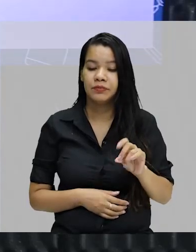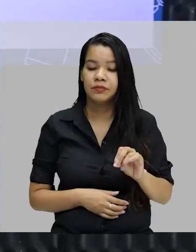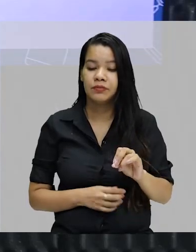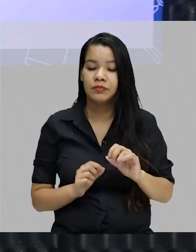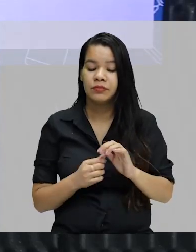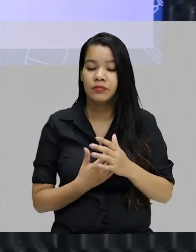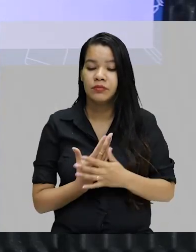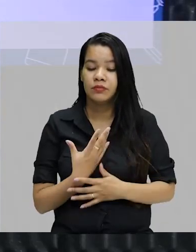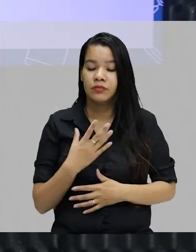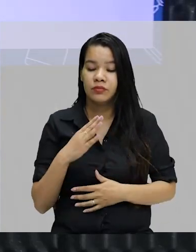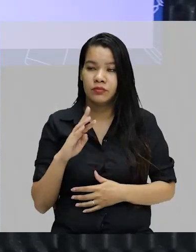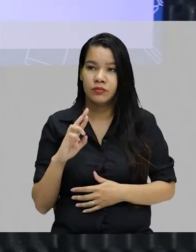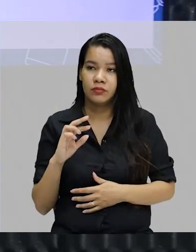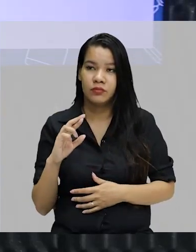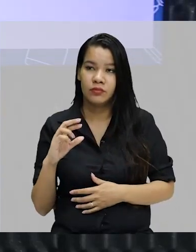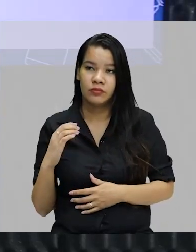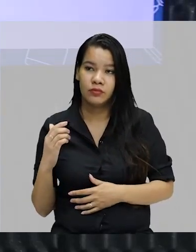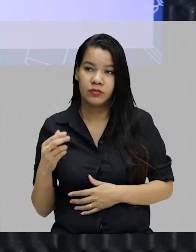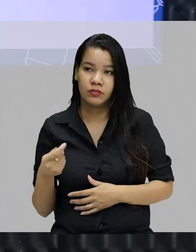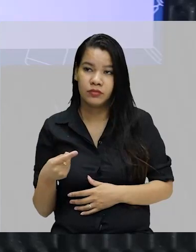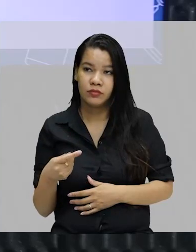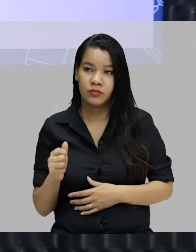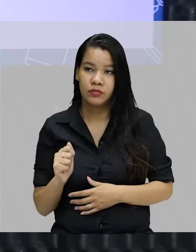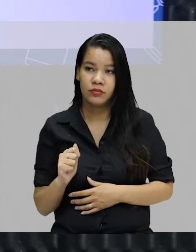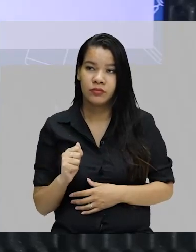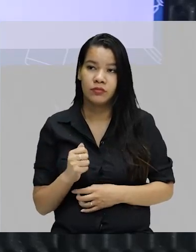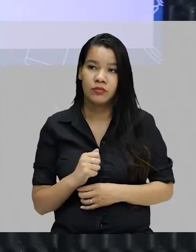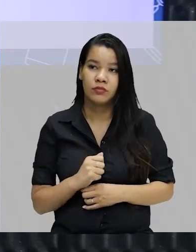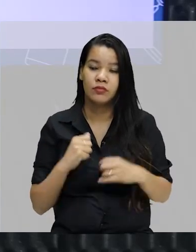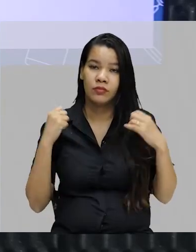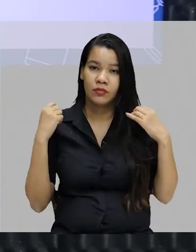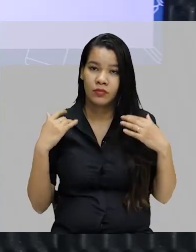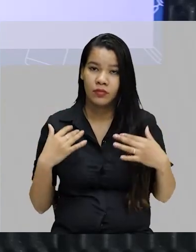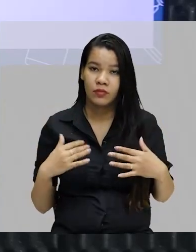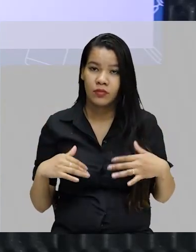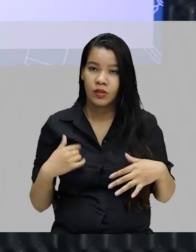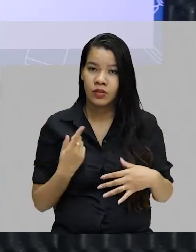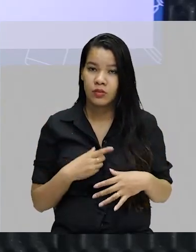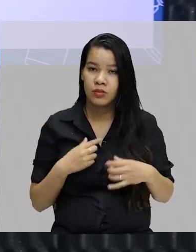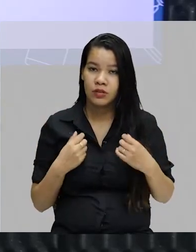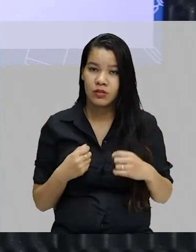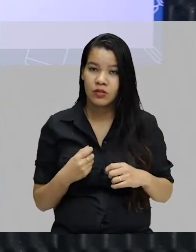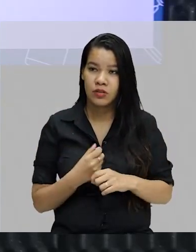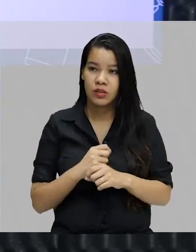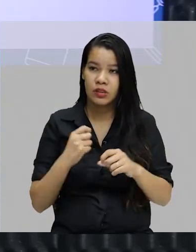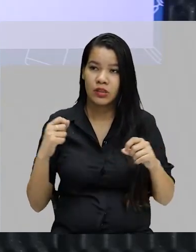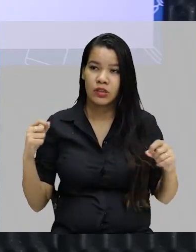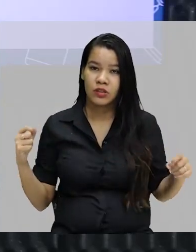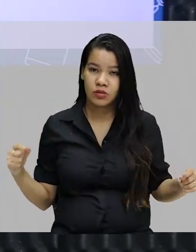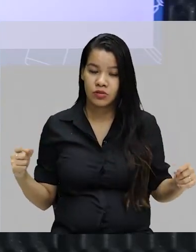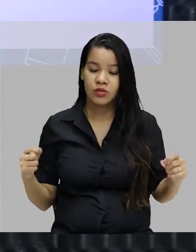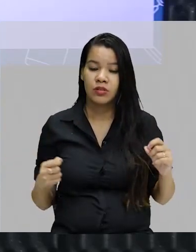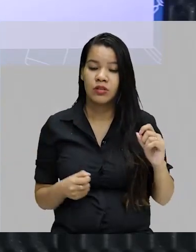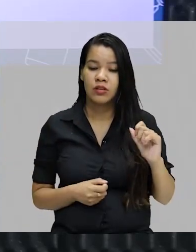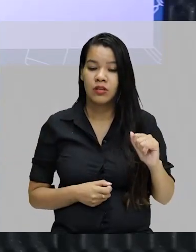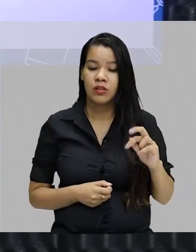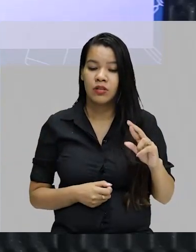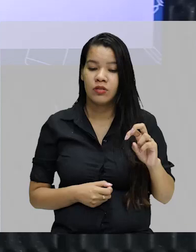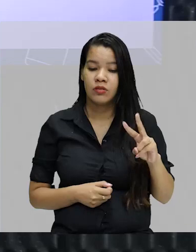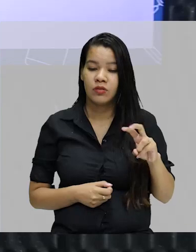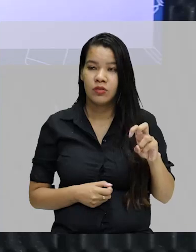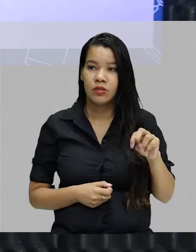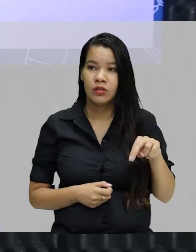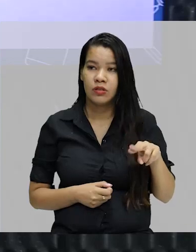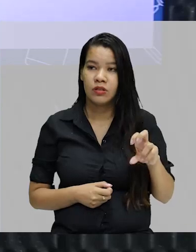borracha natural. Então, olha só, a gente vai precisar de uma grande quantidade de árvores, né, de uma grande quantidade de